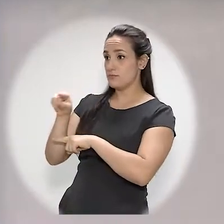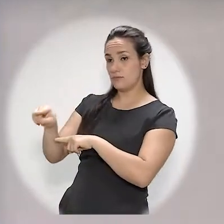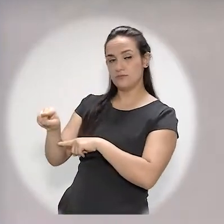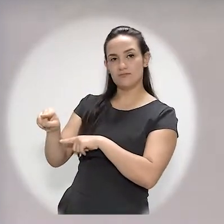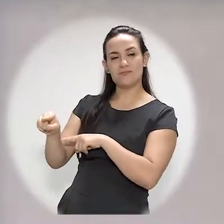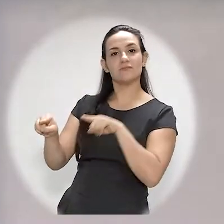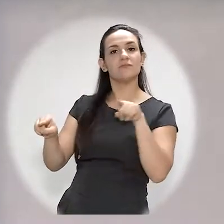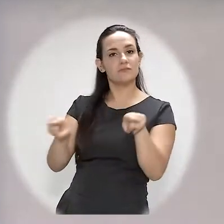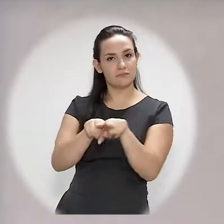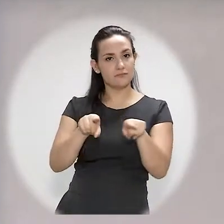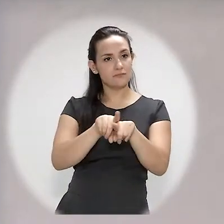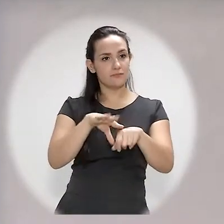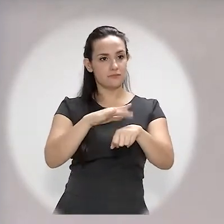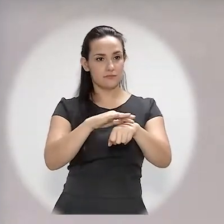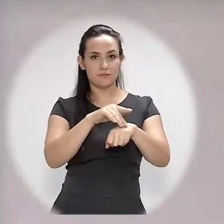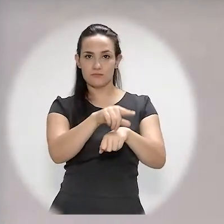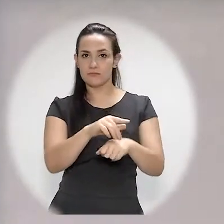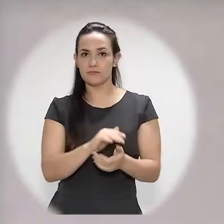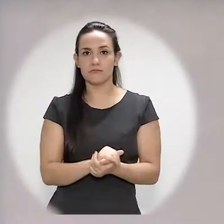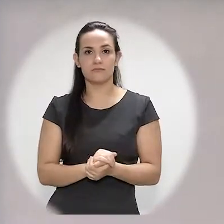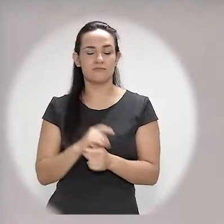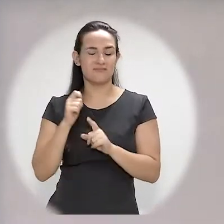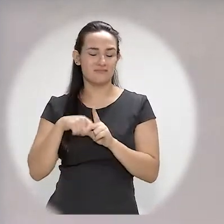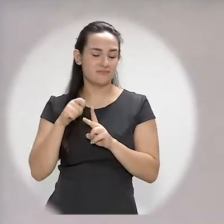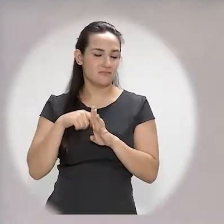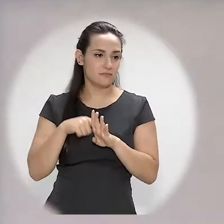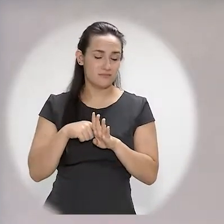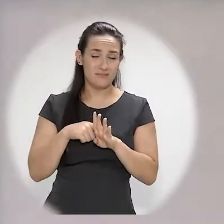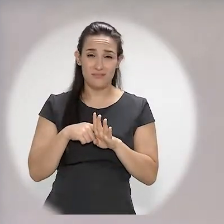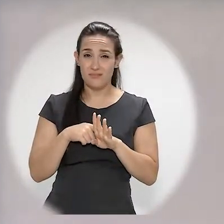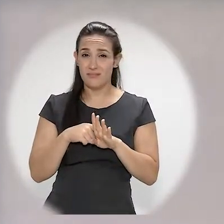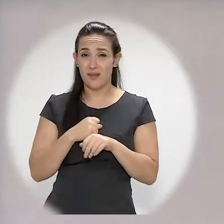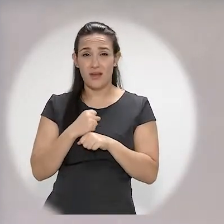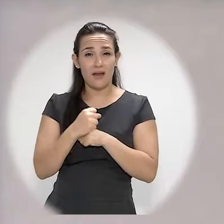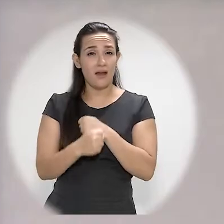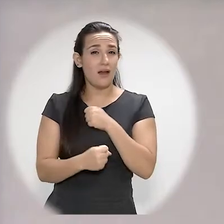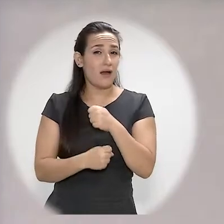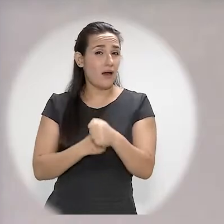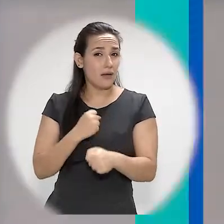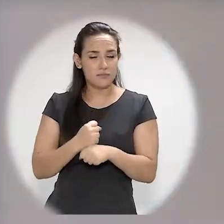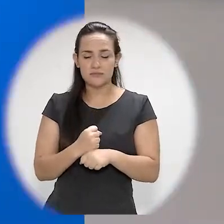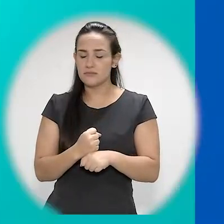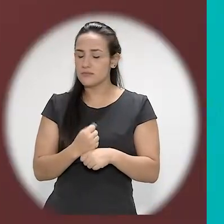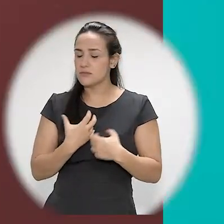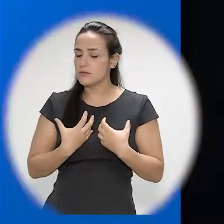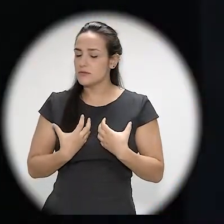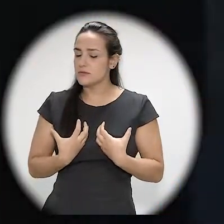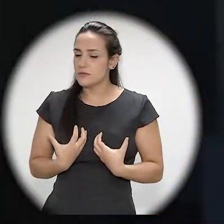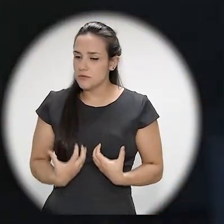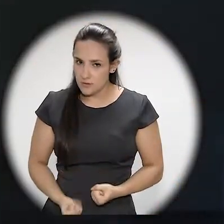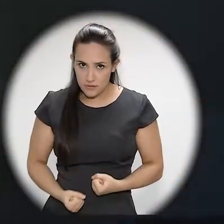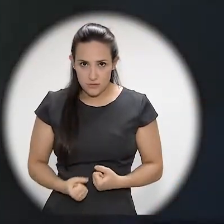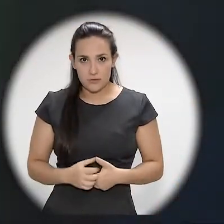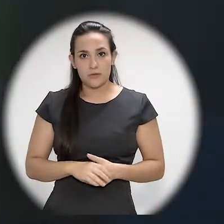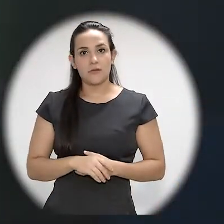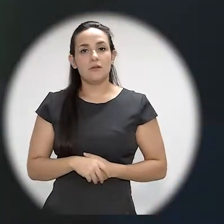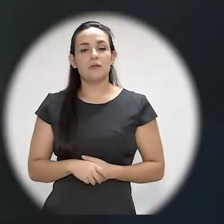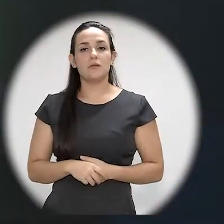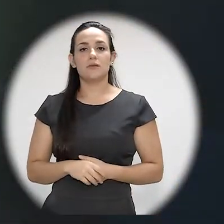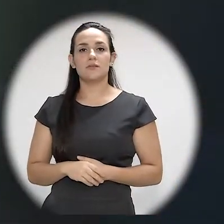está adoecendo, depois de dias, meses, ano de tempos pandêmicos.